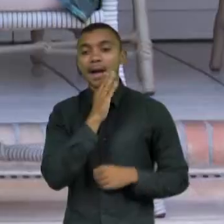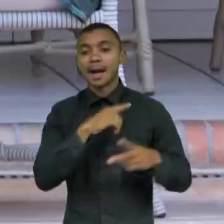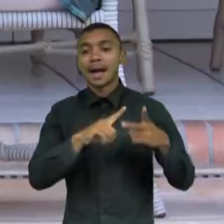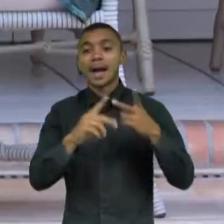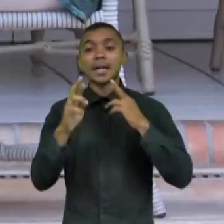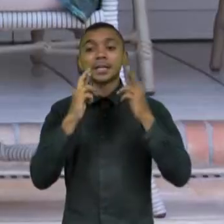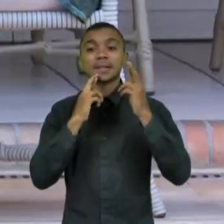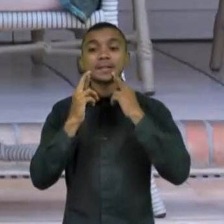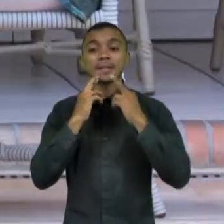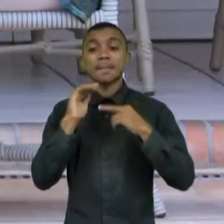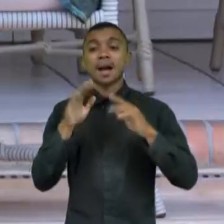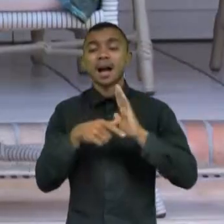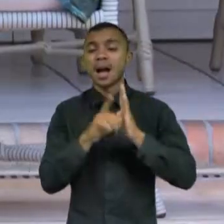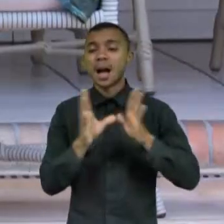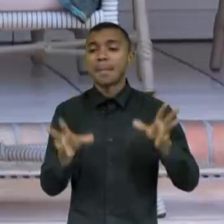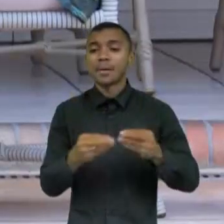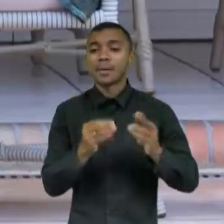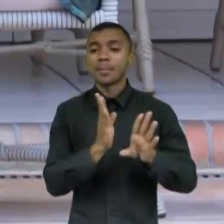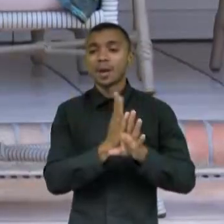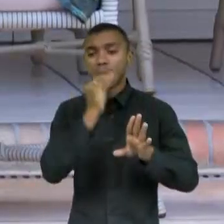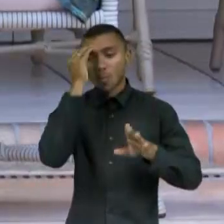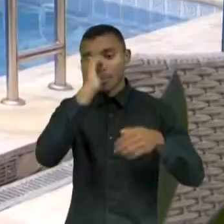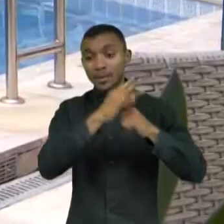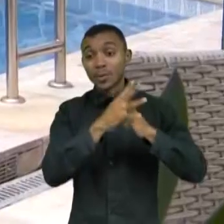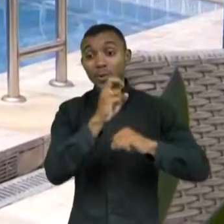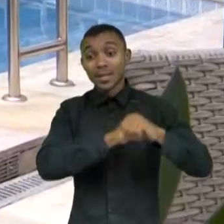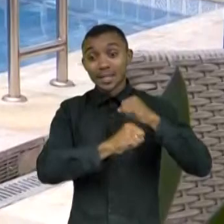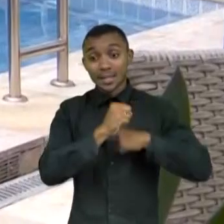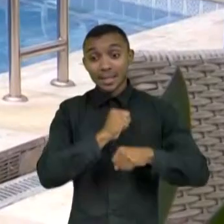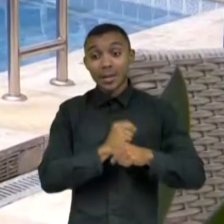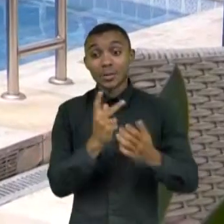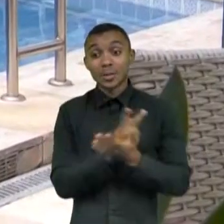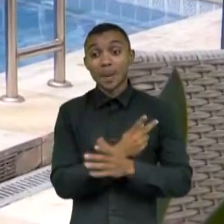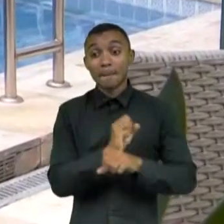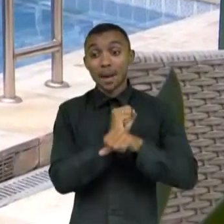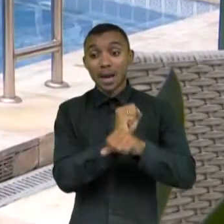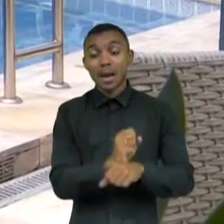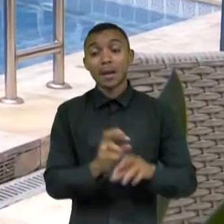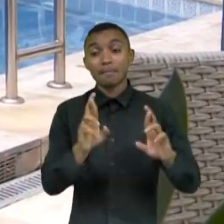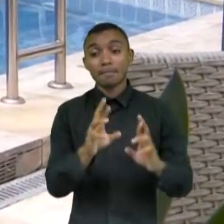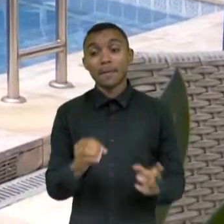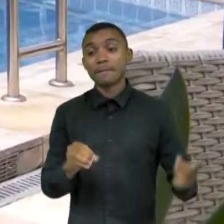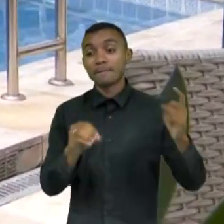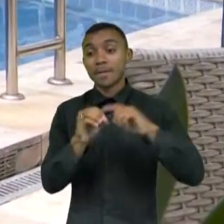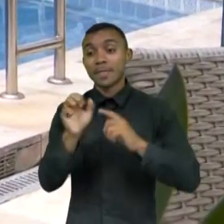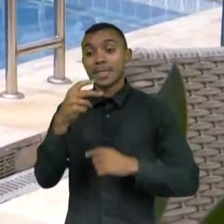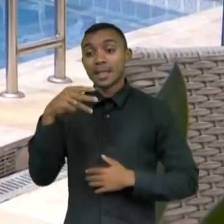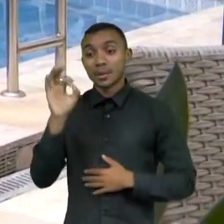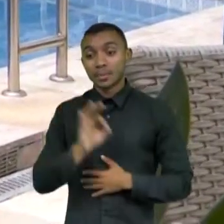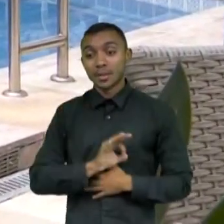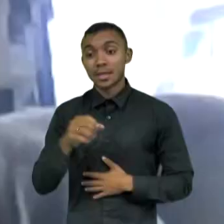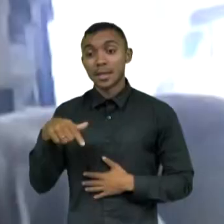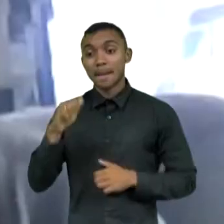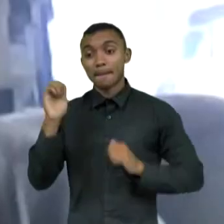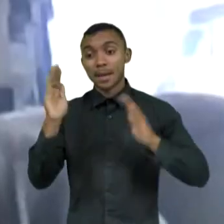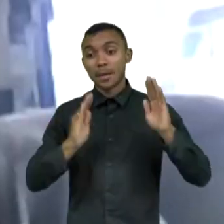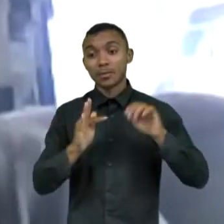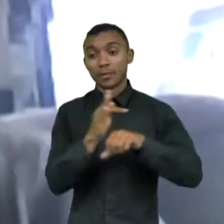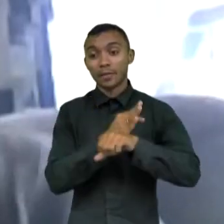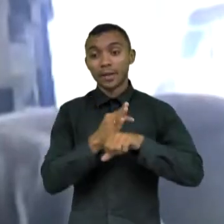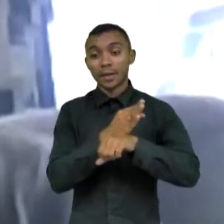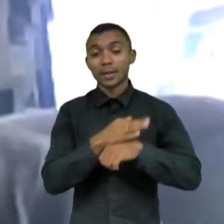dos mais prejudicados nos últimos 2 anos de pandemia, espera um crescimento de 30% nesse período de férias. Para